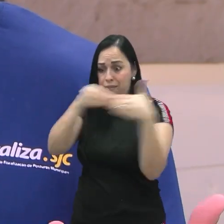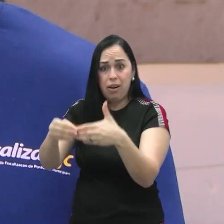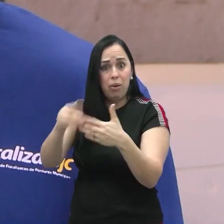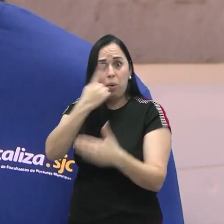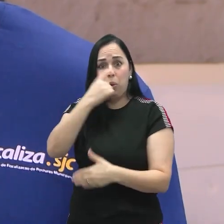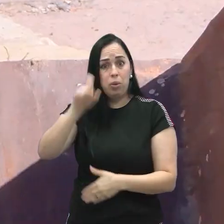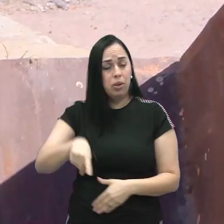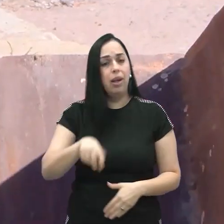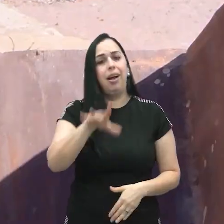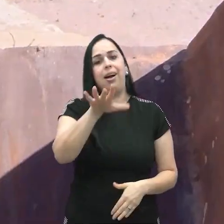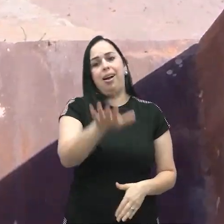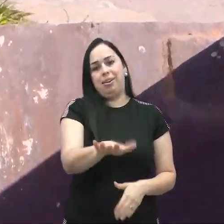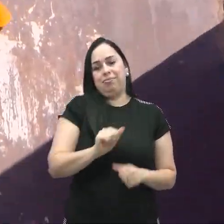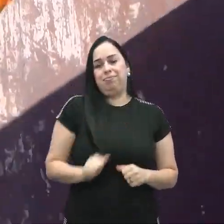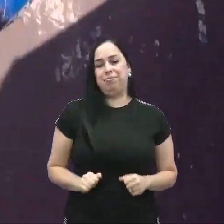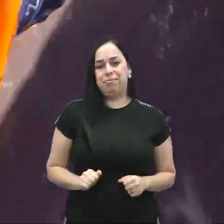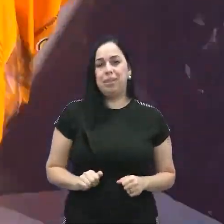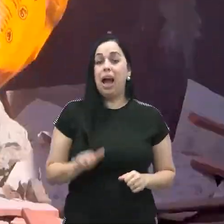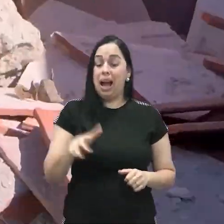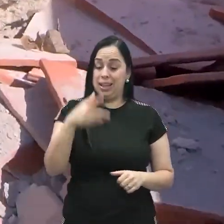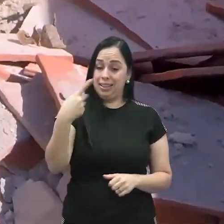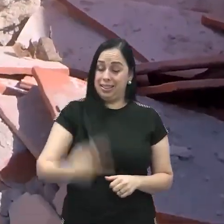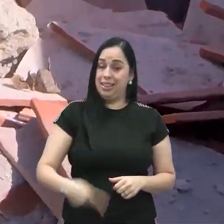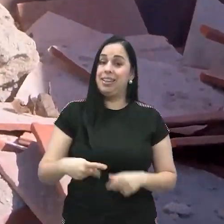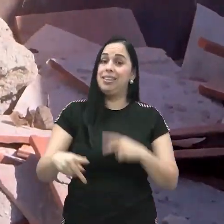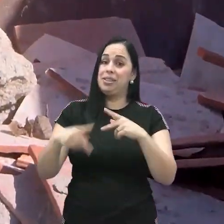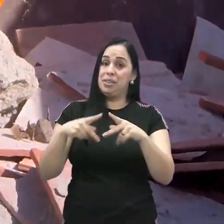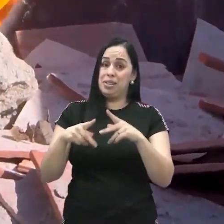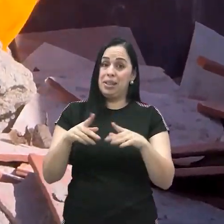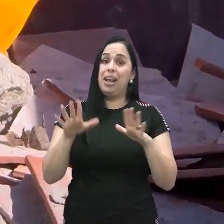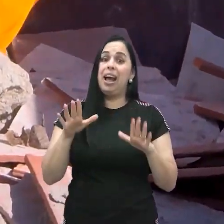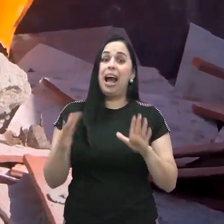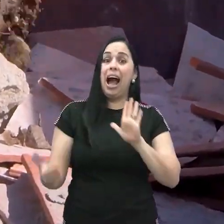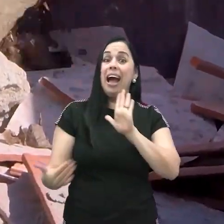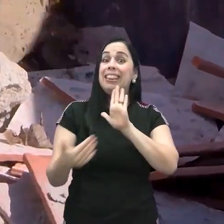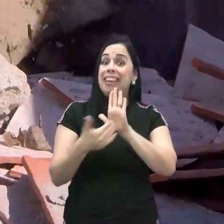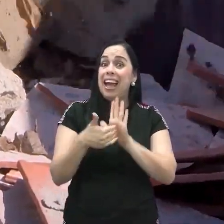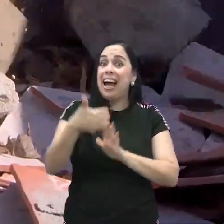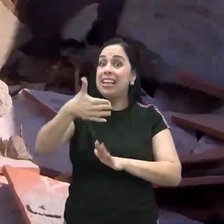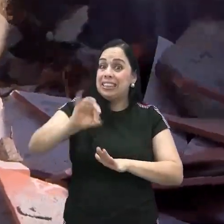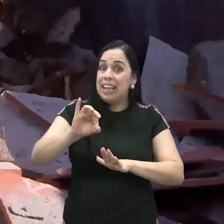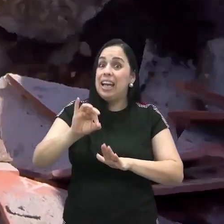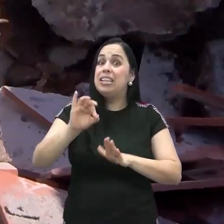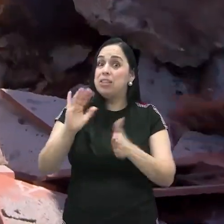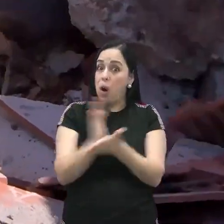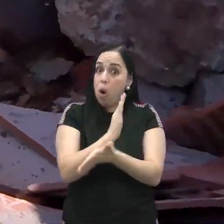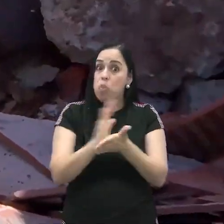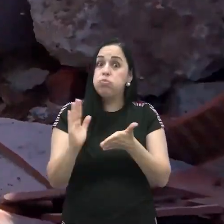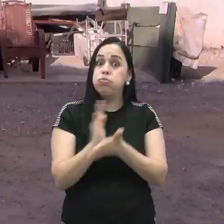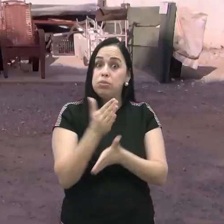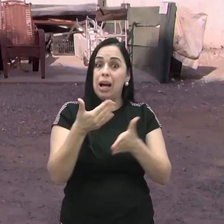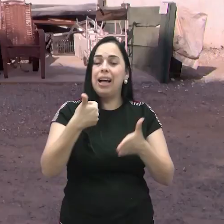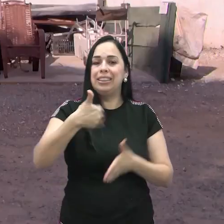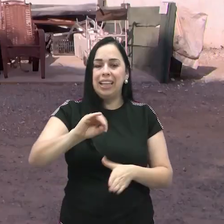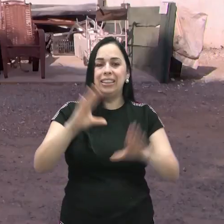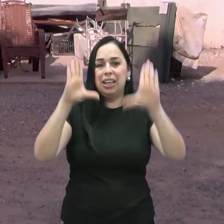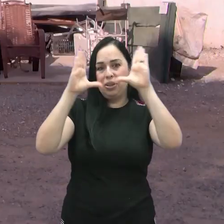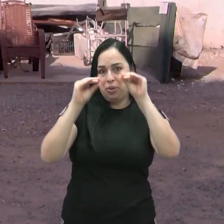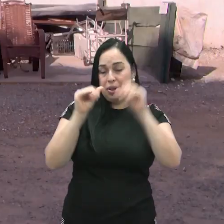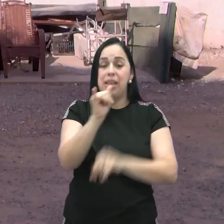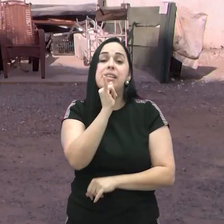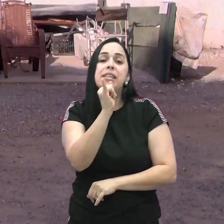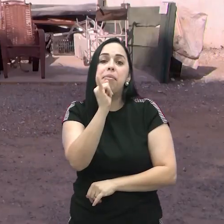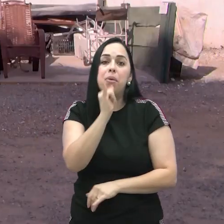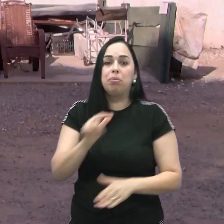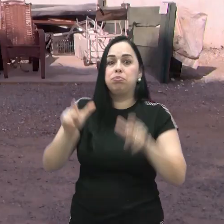população trazer. E não tem desculpa. Na cidade tem PEV que funciona até às 10 horas da noite. O PEV do Campo